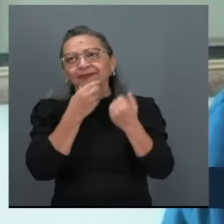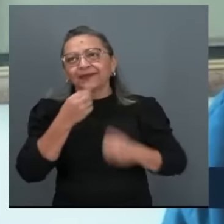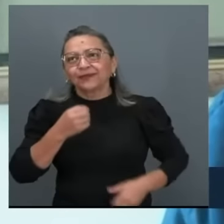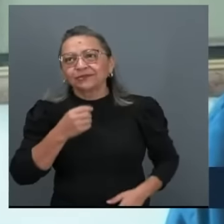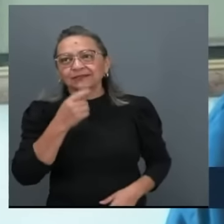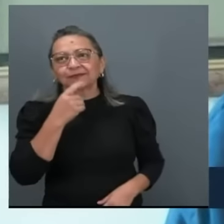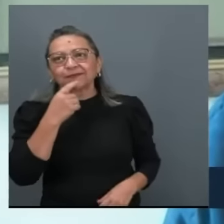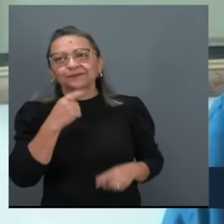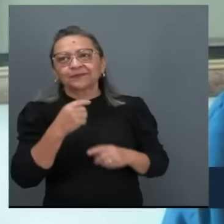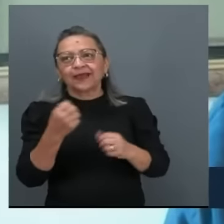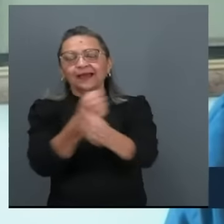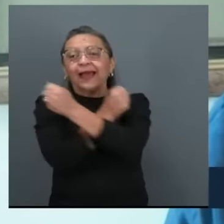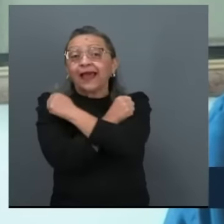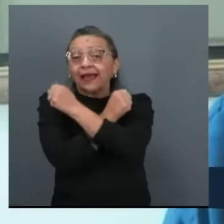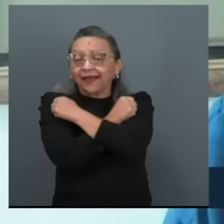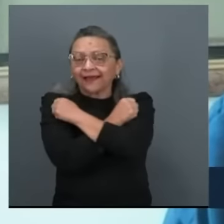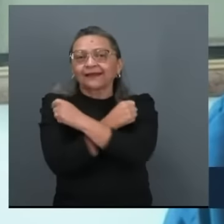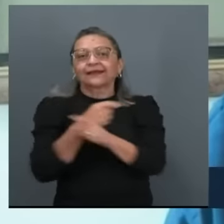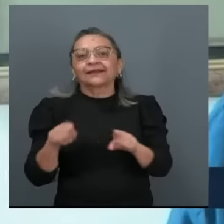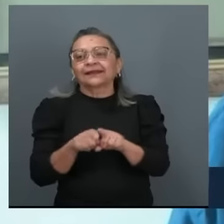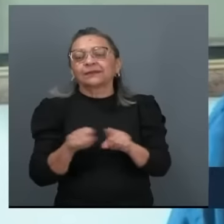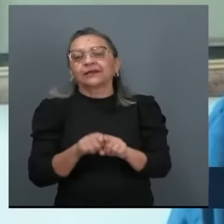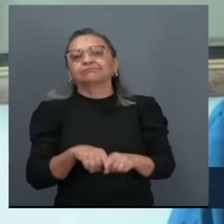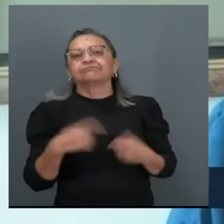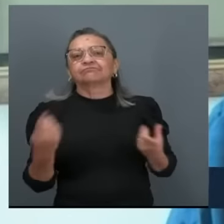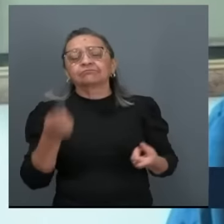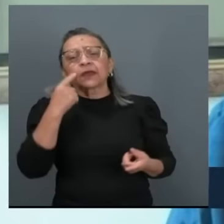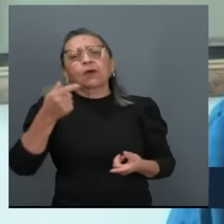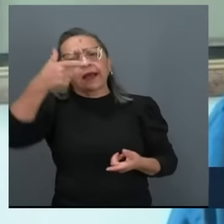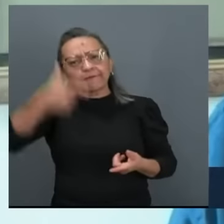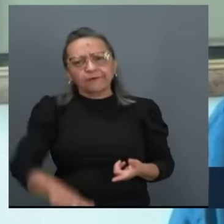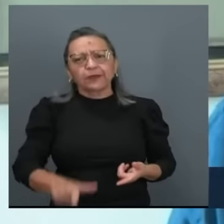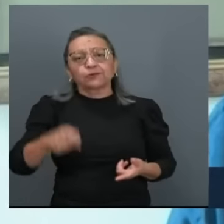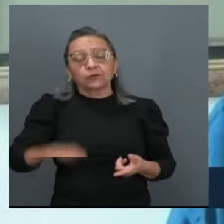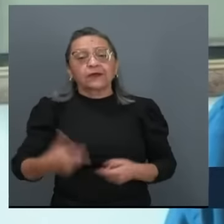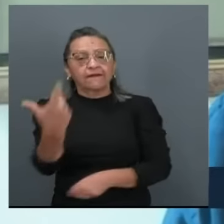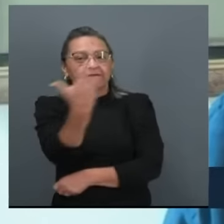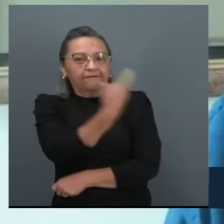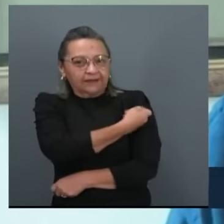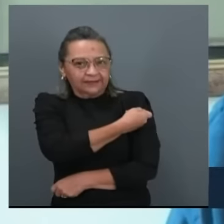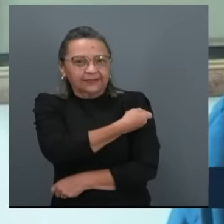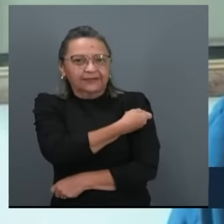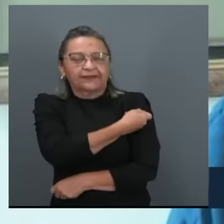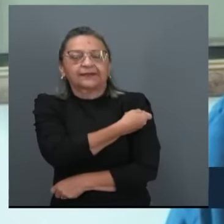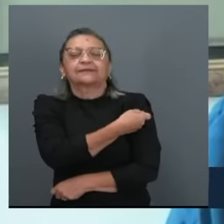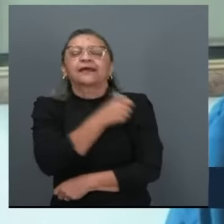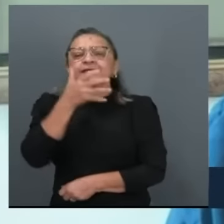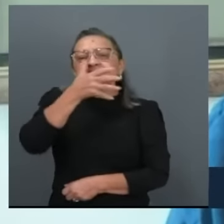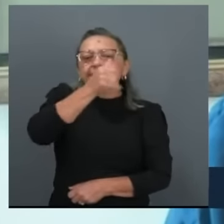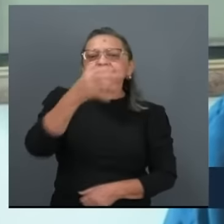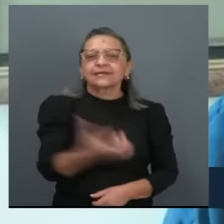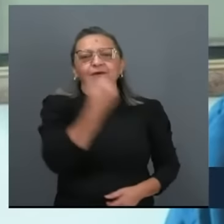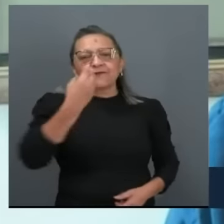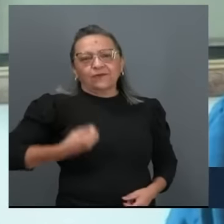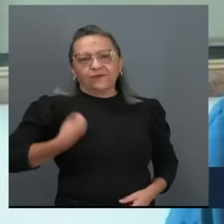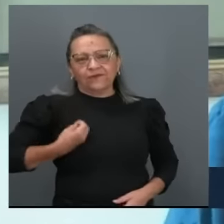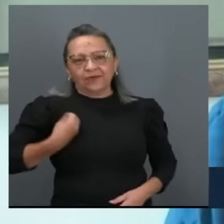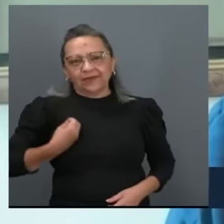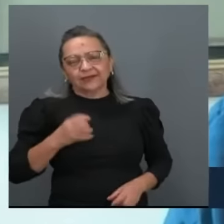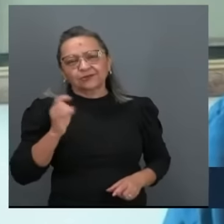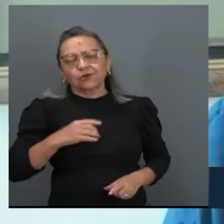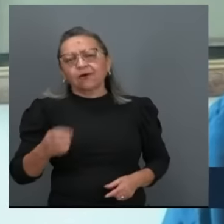em todo o mundo. Como conclusão, reafirmo: vacinas salvam vidas. Só